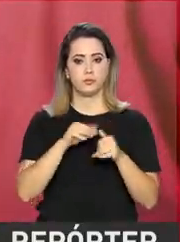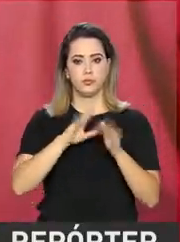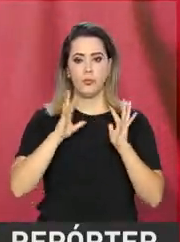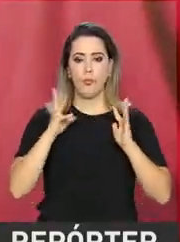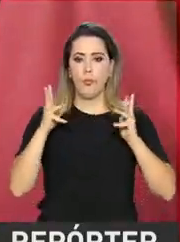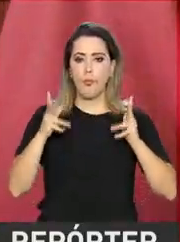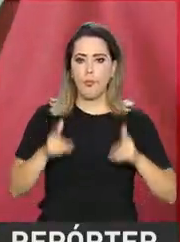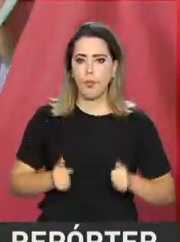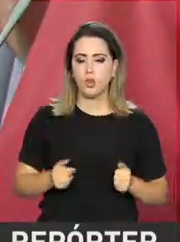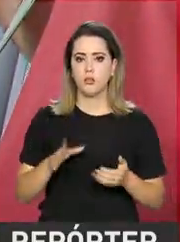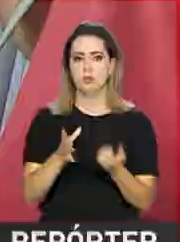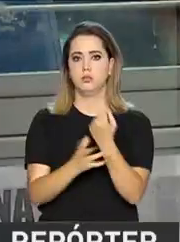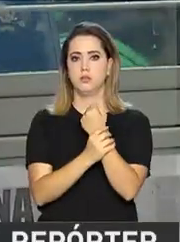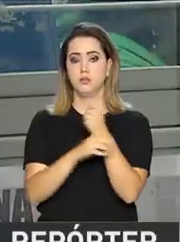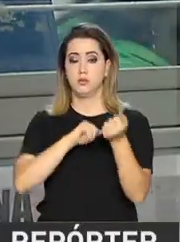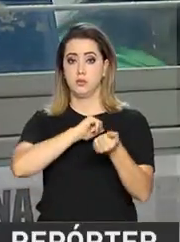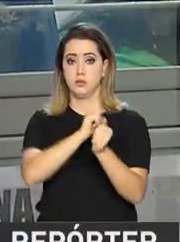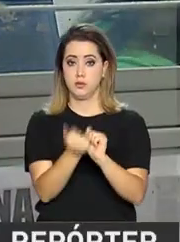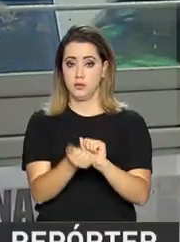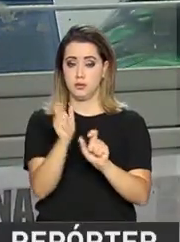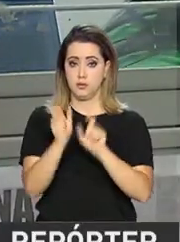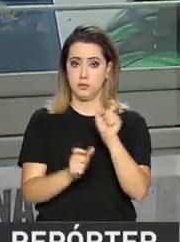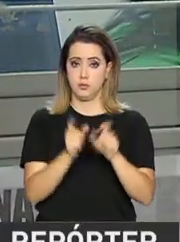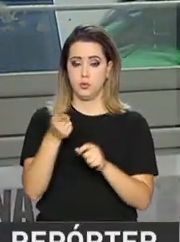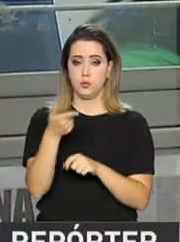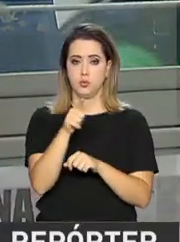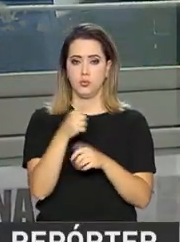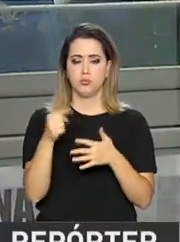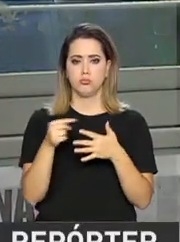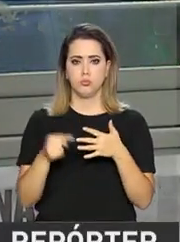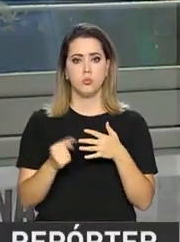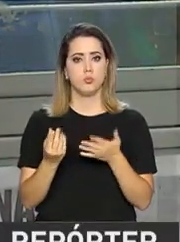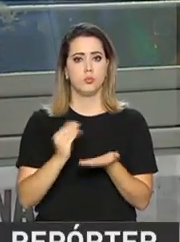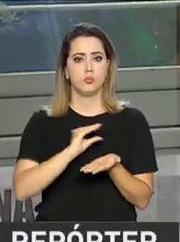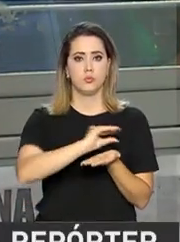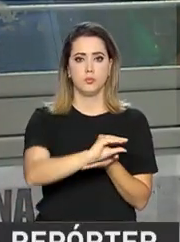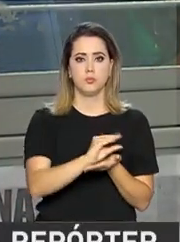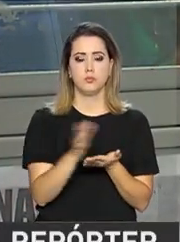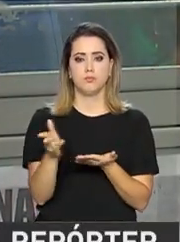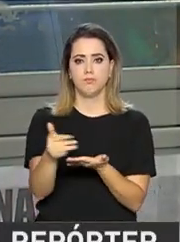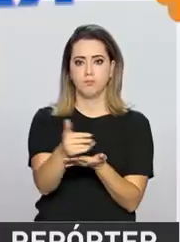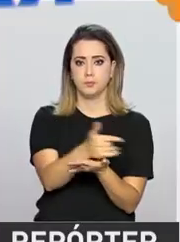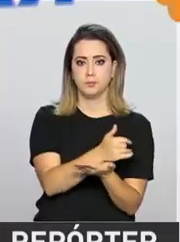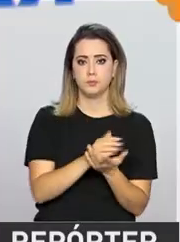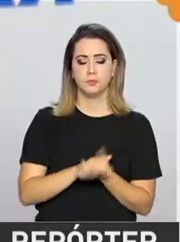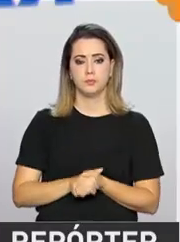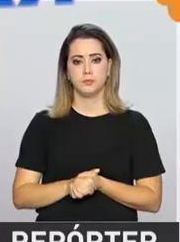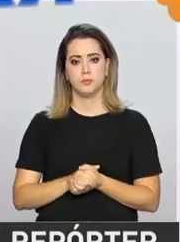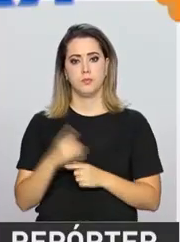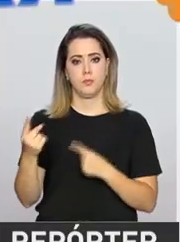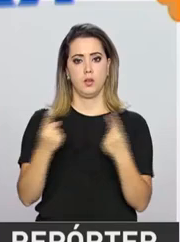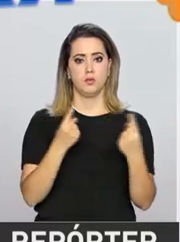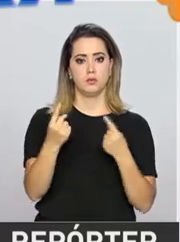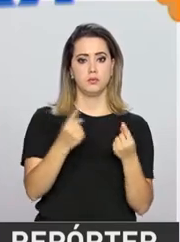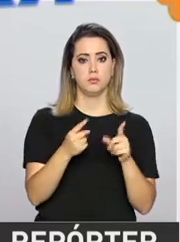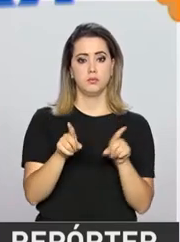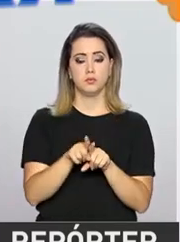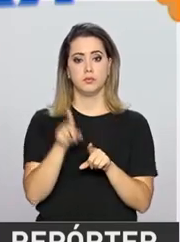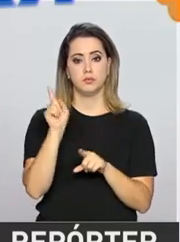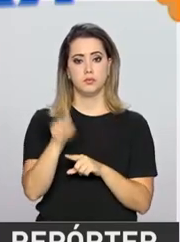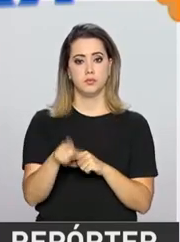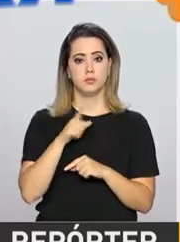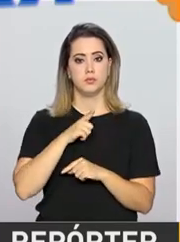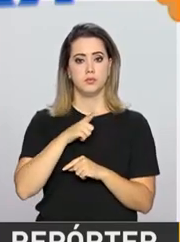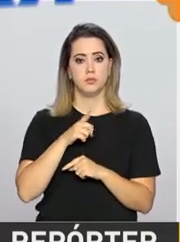básico, segurança e esporte são outras áreas que recebem parte dos valores arrecadados. Cada modalidade